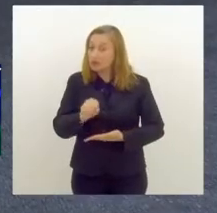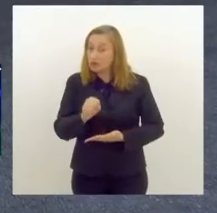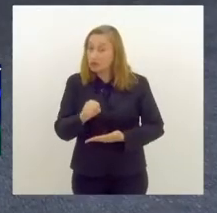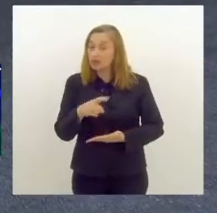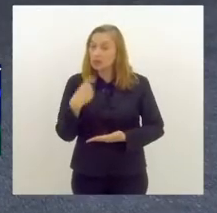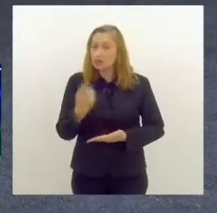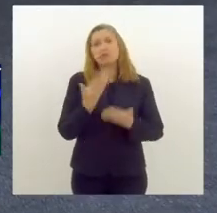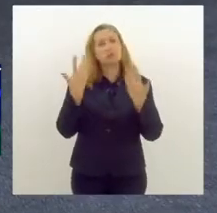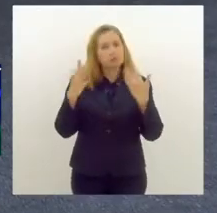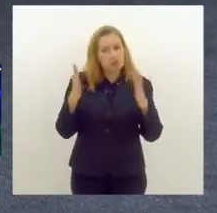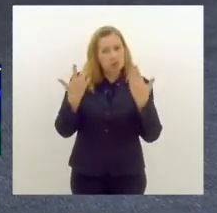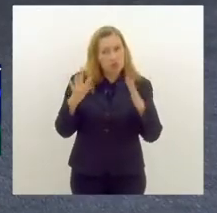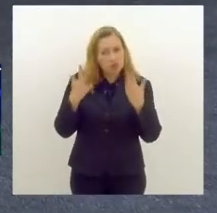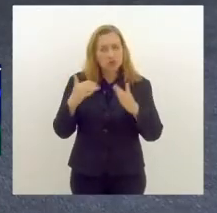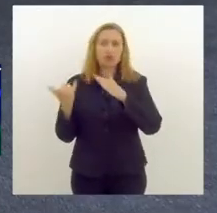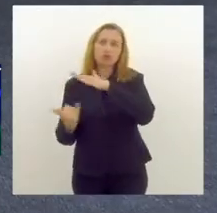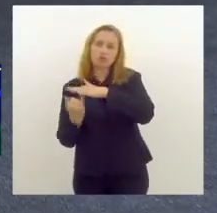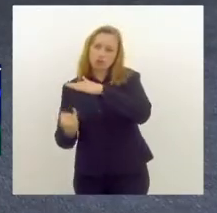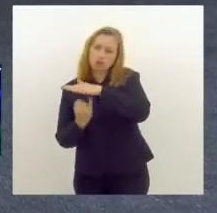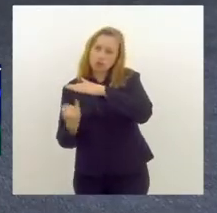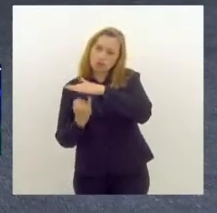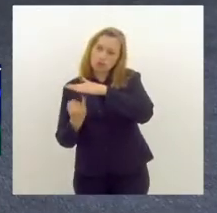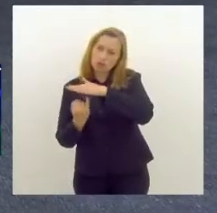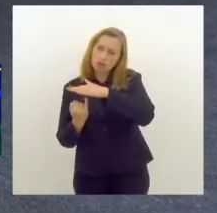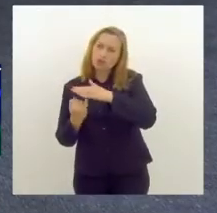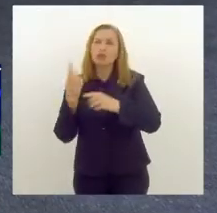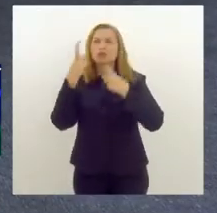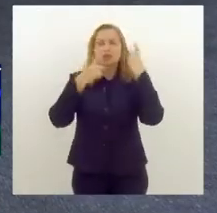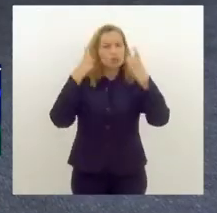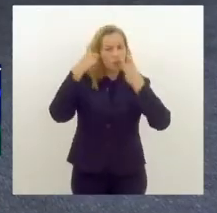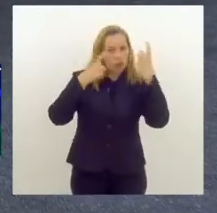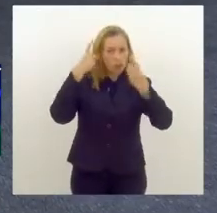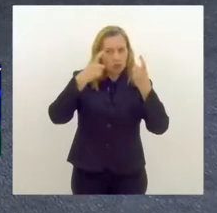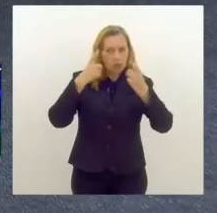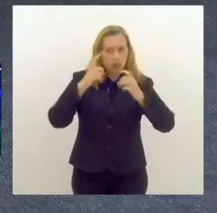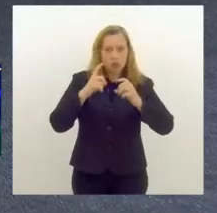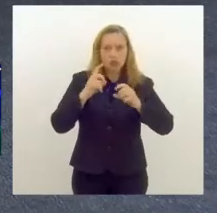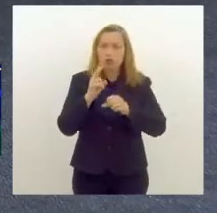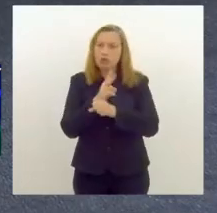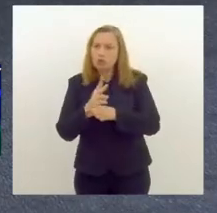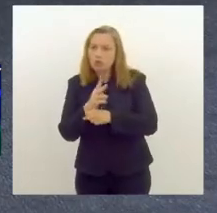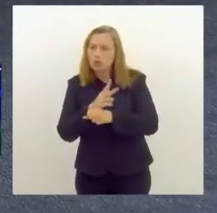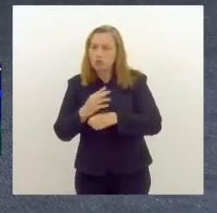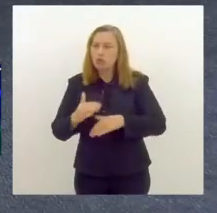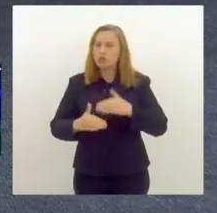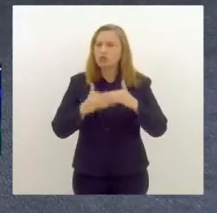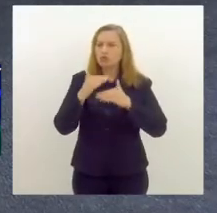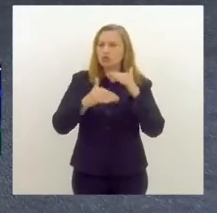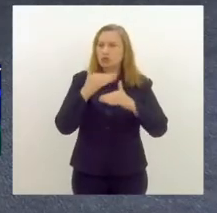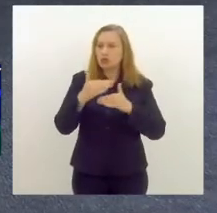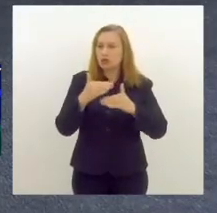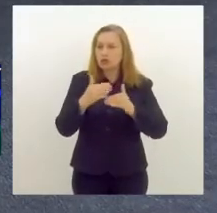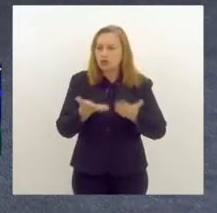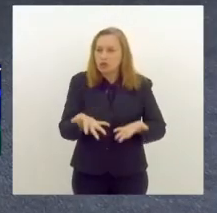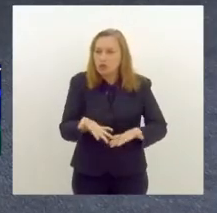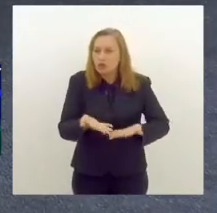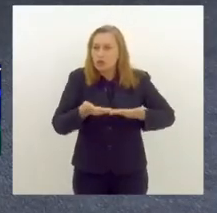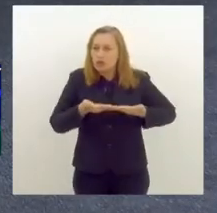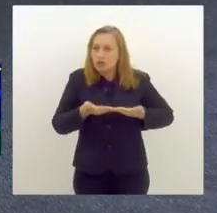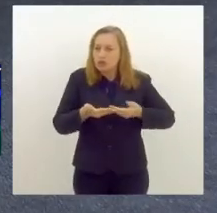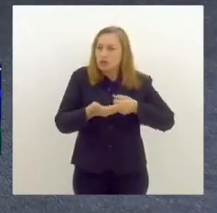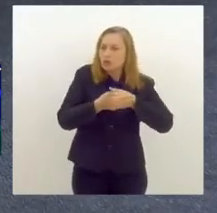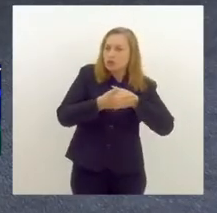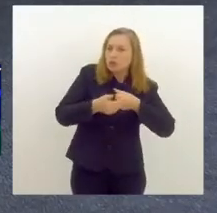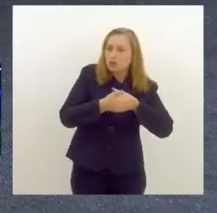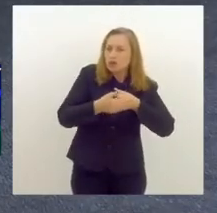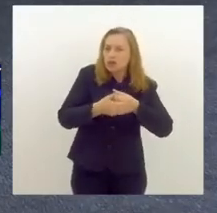nós saudamos que instituições se preocupem e busquem se envolver na abordagem, no acolhimento, enfim,